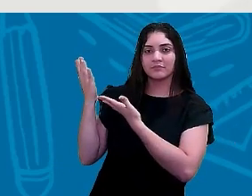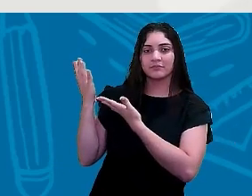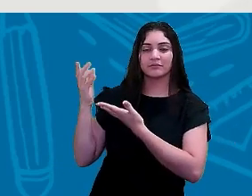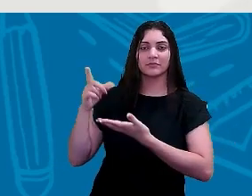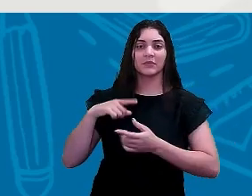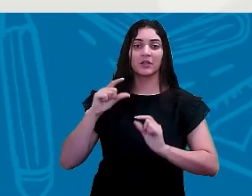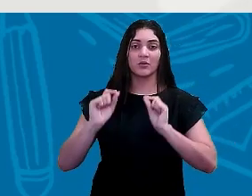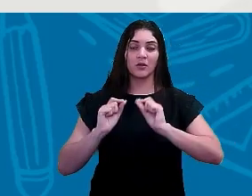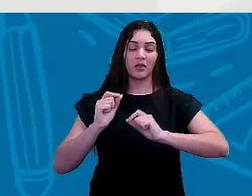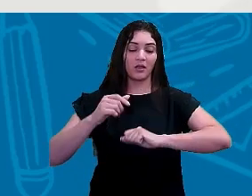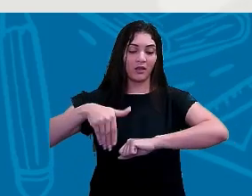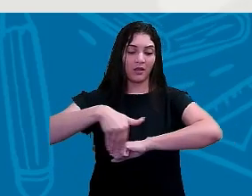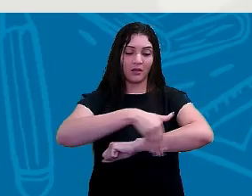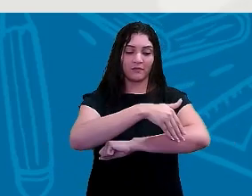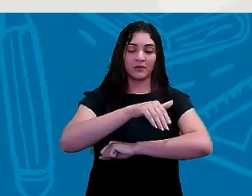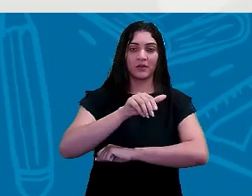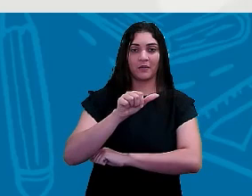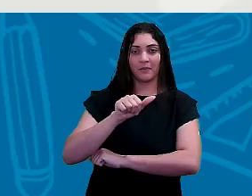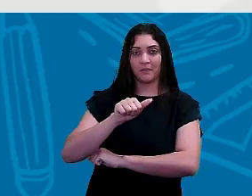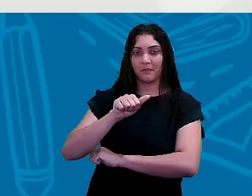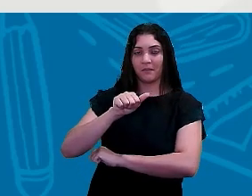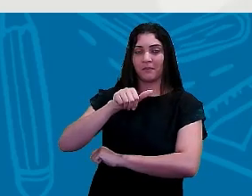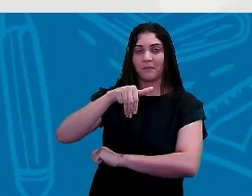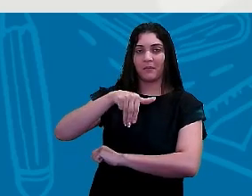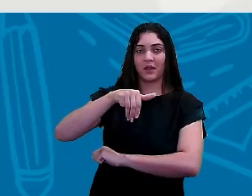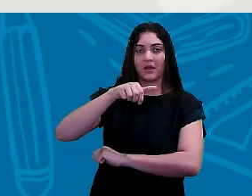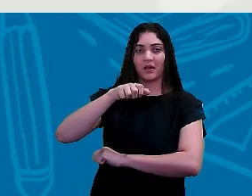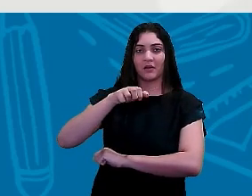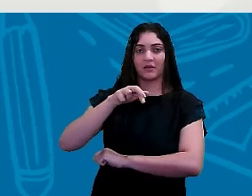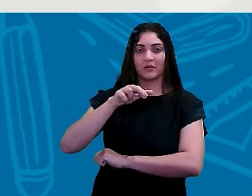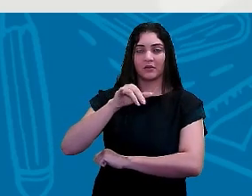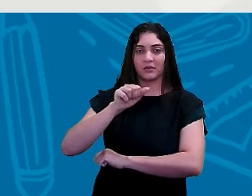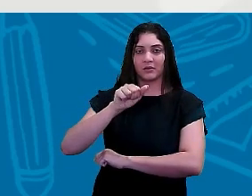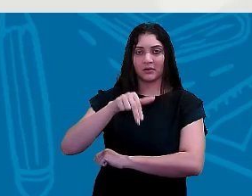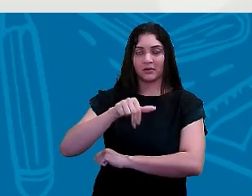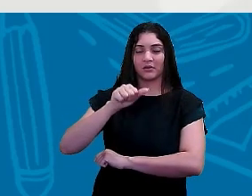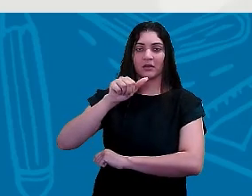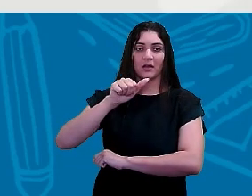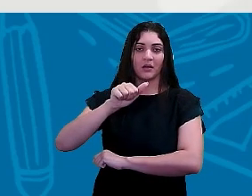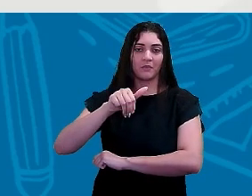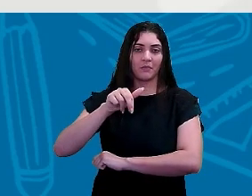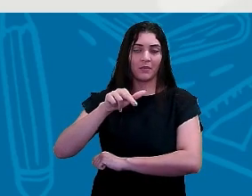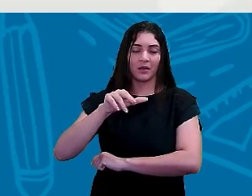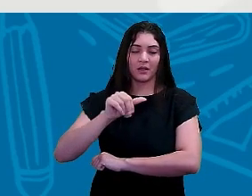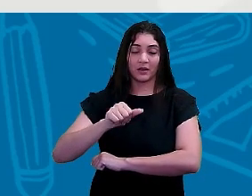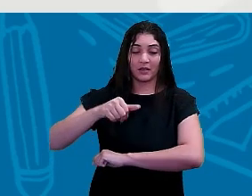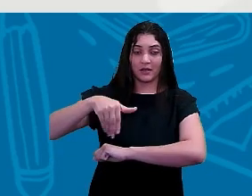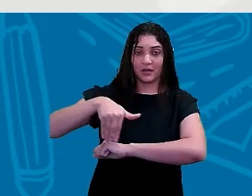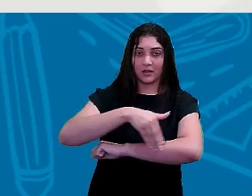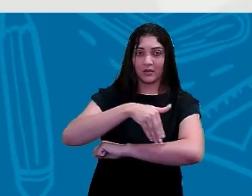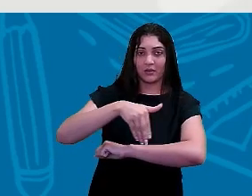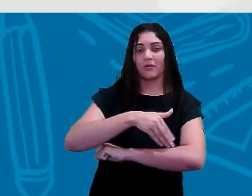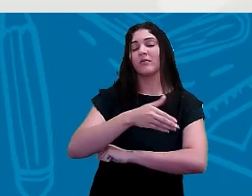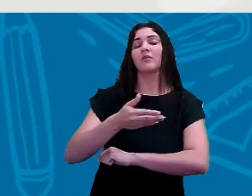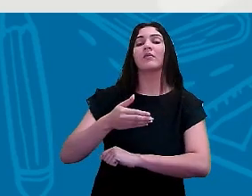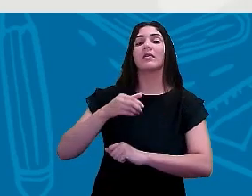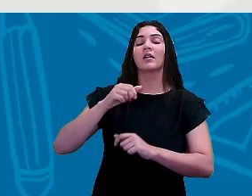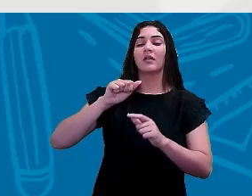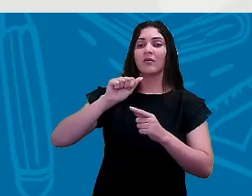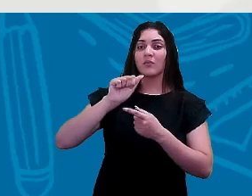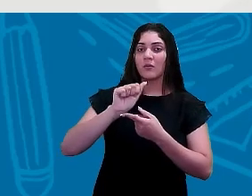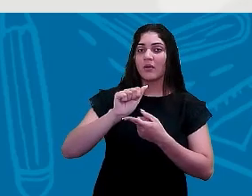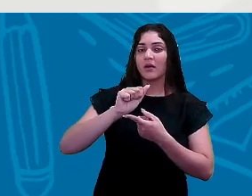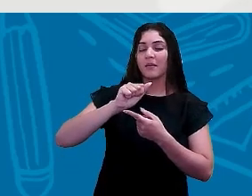Avenida Mariana Malha. A avenida, olha, a avenida tá com A maiúsculo, Mariana tá com